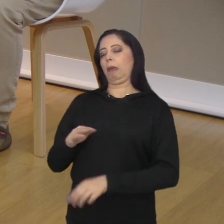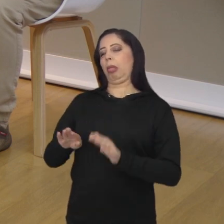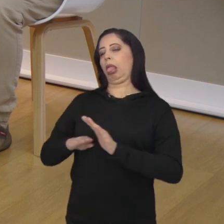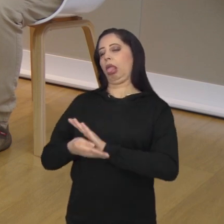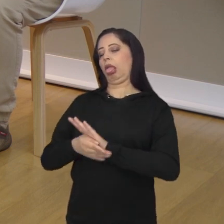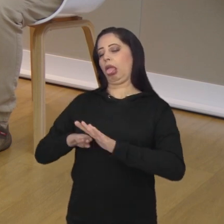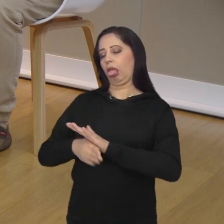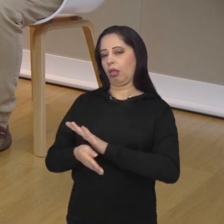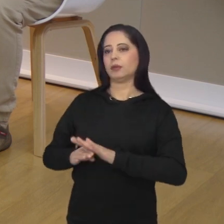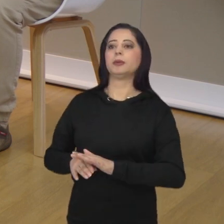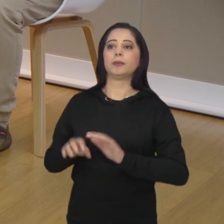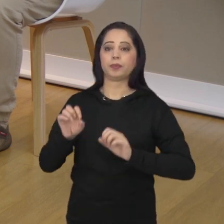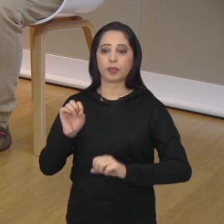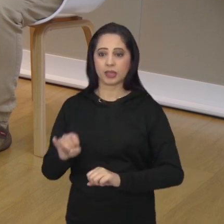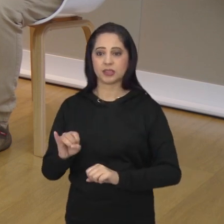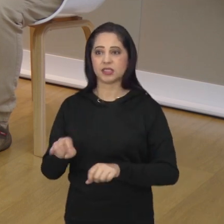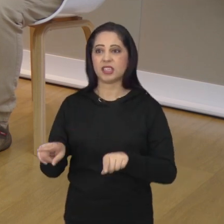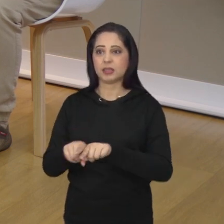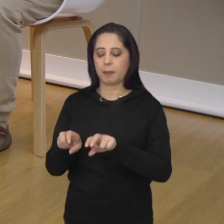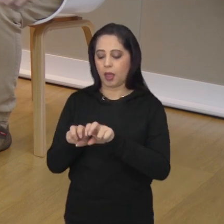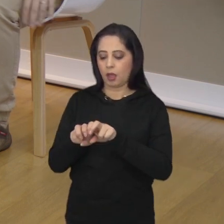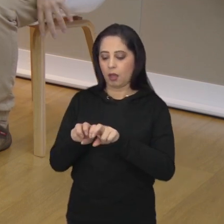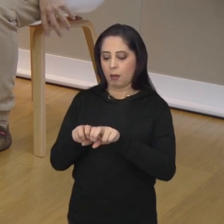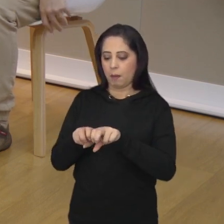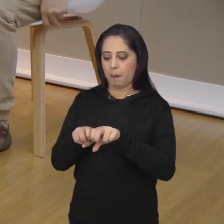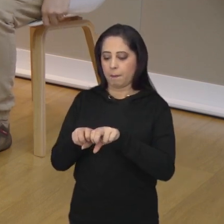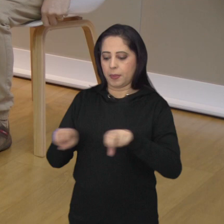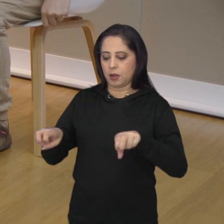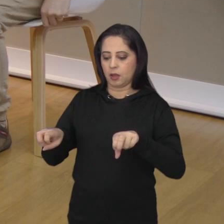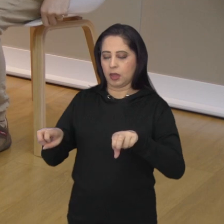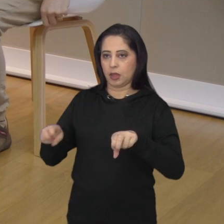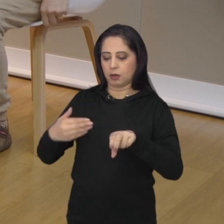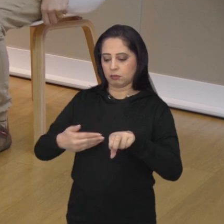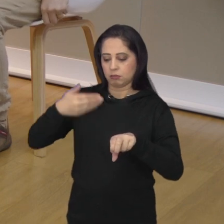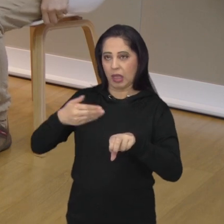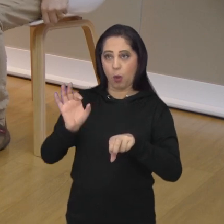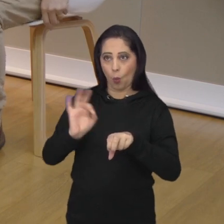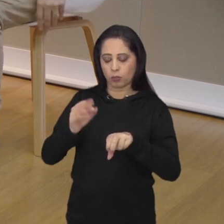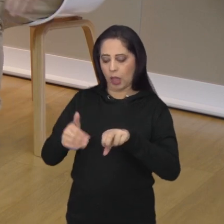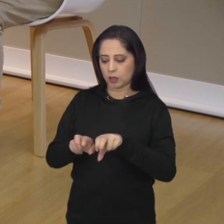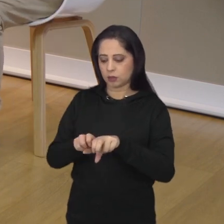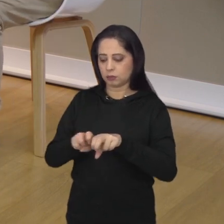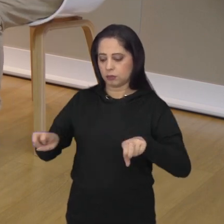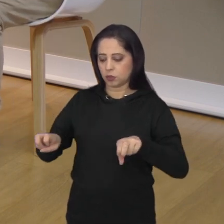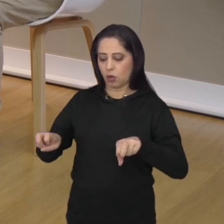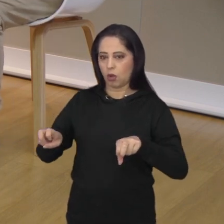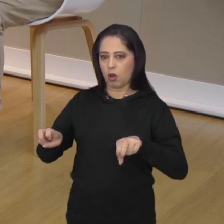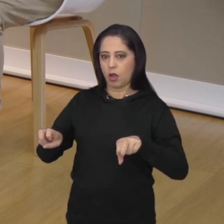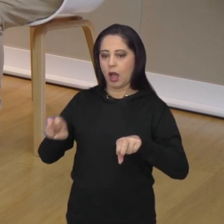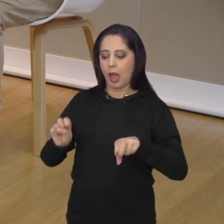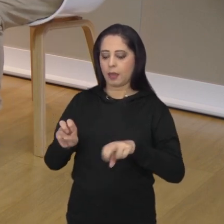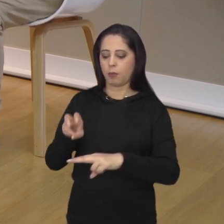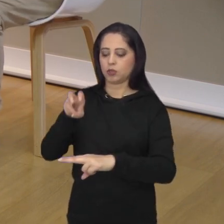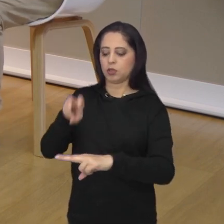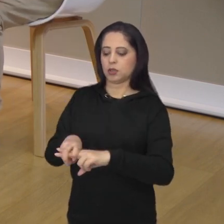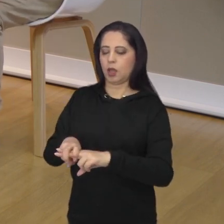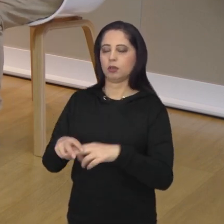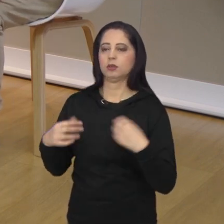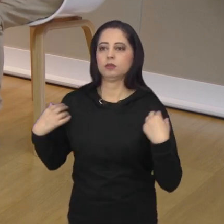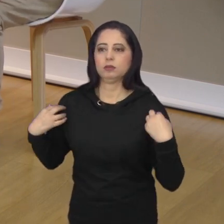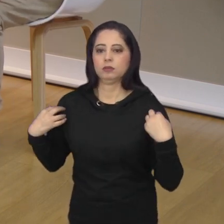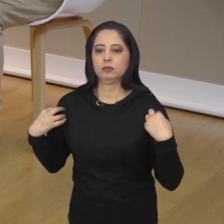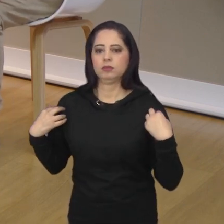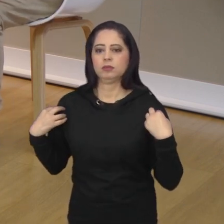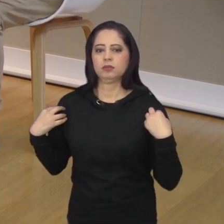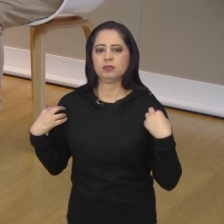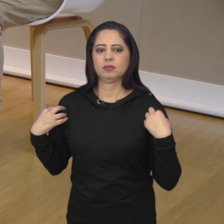banco, às vezes sem encosto, se a cadeira tiver um encosto reclinado, às vezes sentar mais na ponta da cadeira. São só alguns